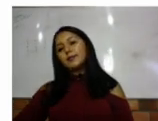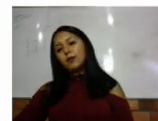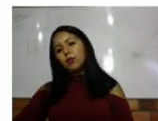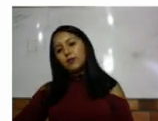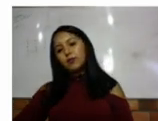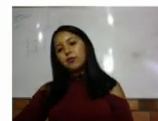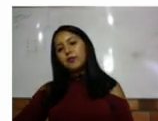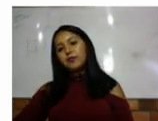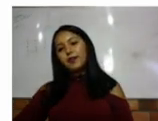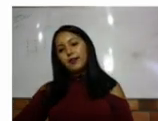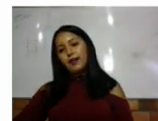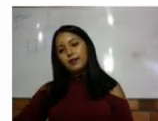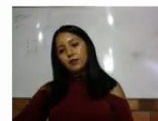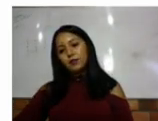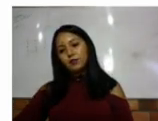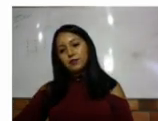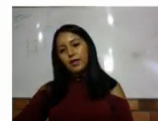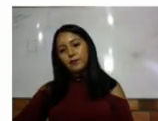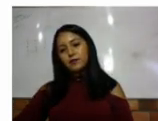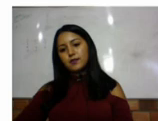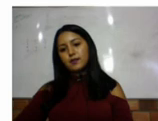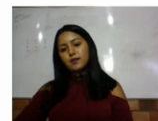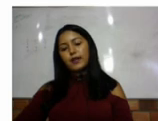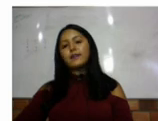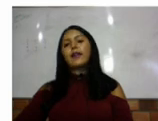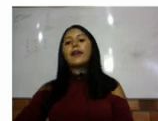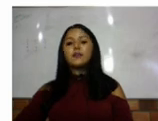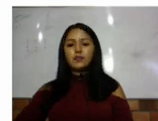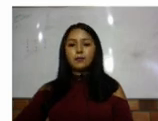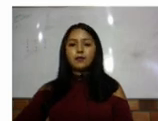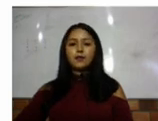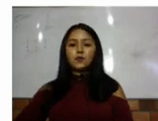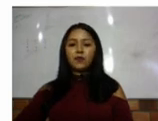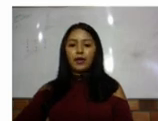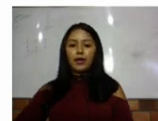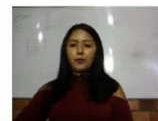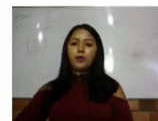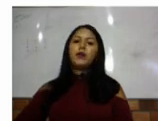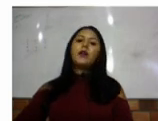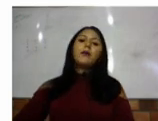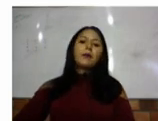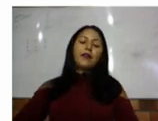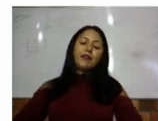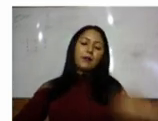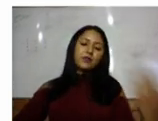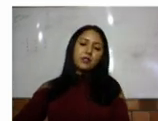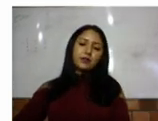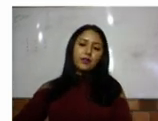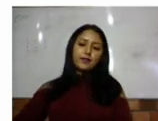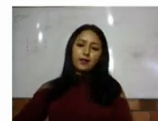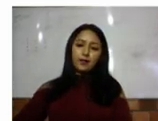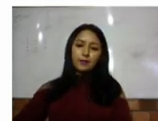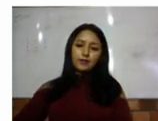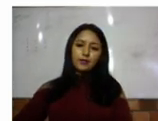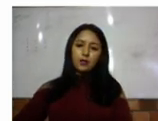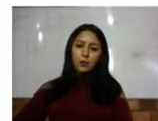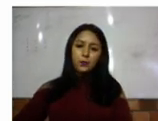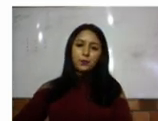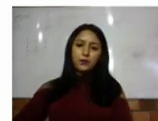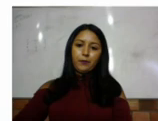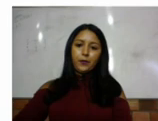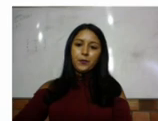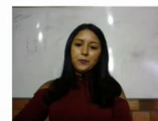r a mesma coisa convive essa os verbos essas terminações do verbo para verbo de terceira